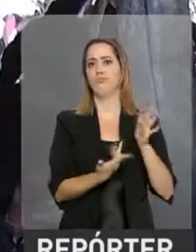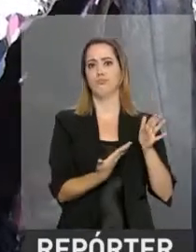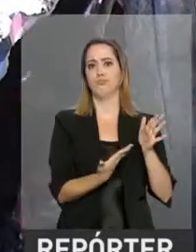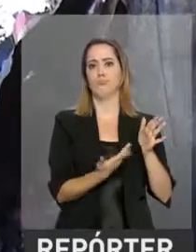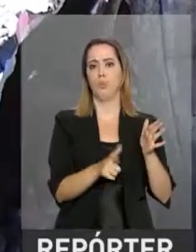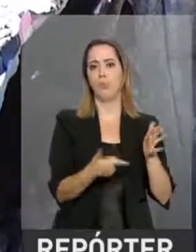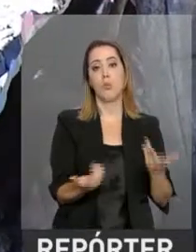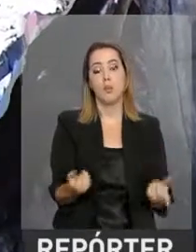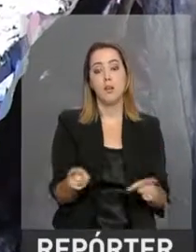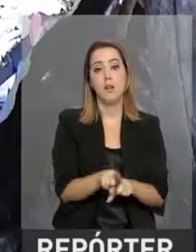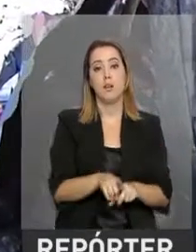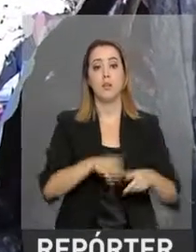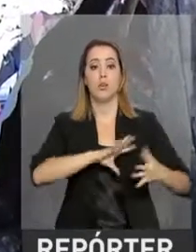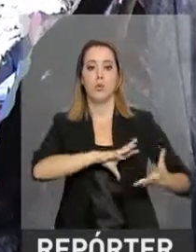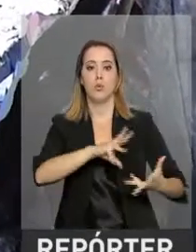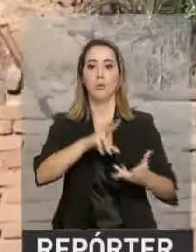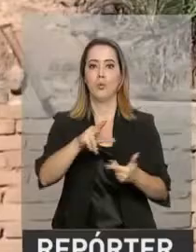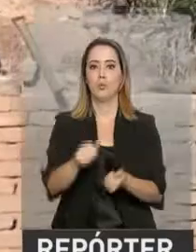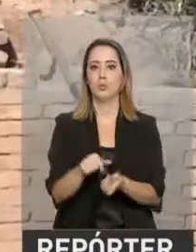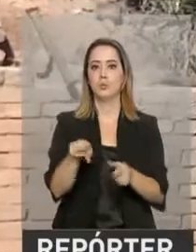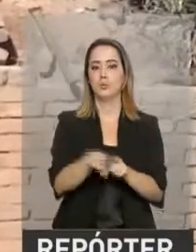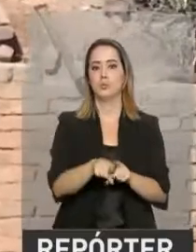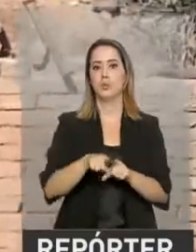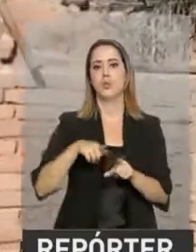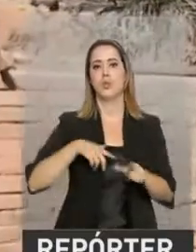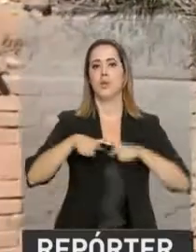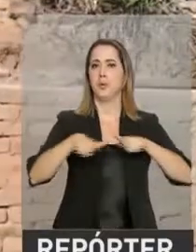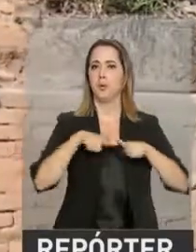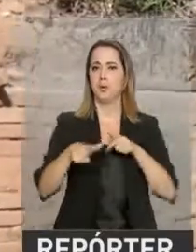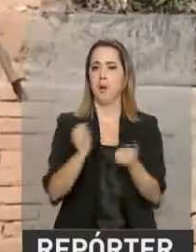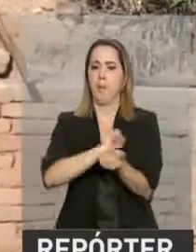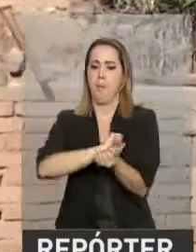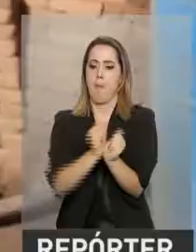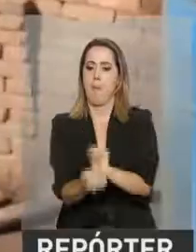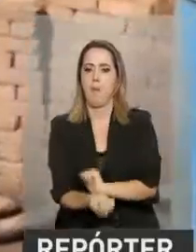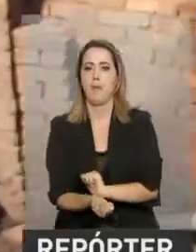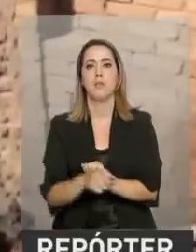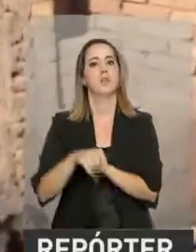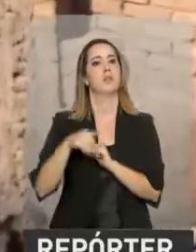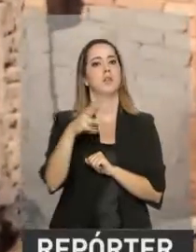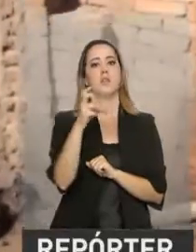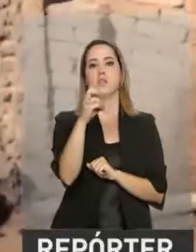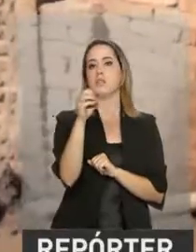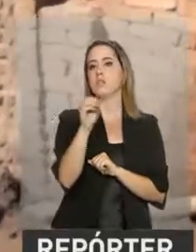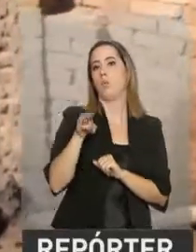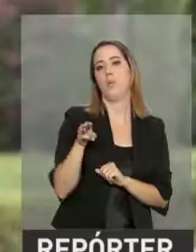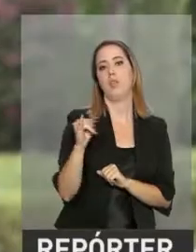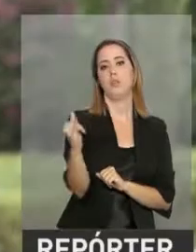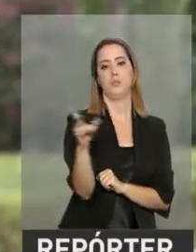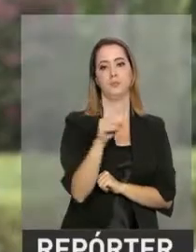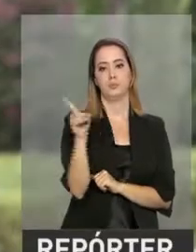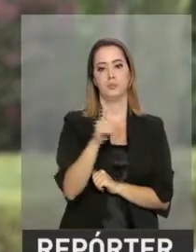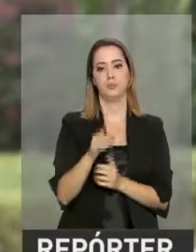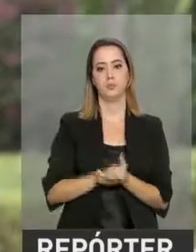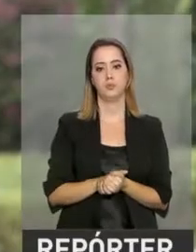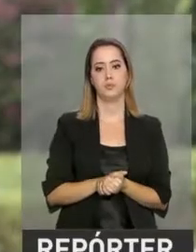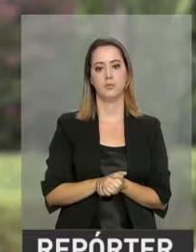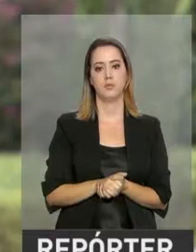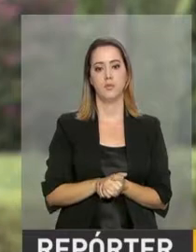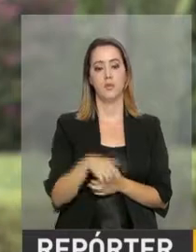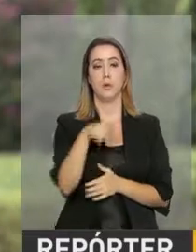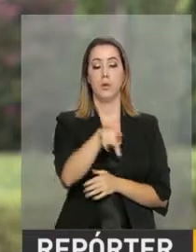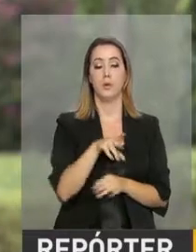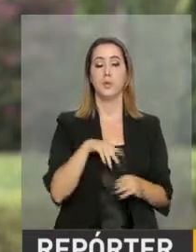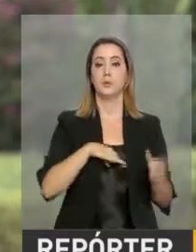mercado mundial do trabalho escravo ainda movimenta 50 bilhões de dólares anualmente segundo a organização